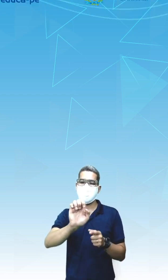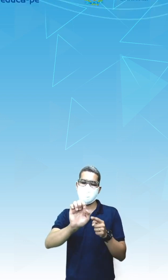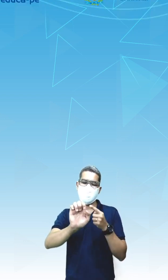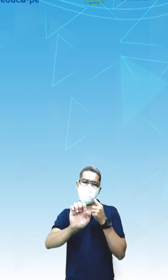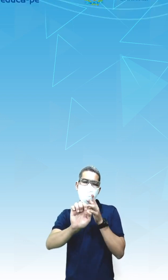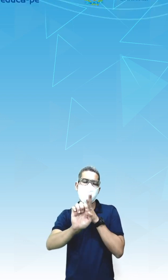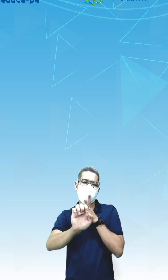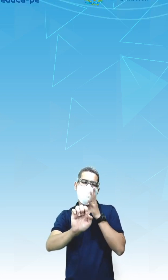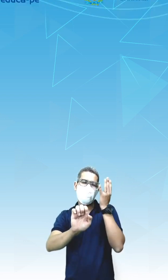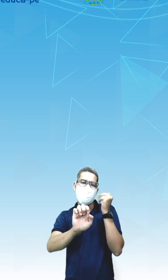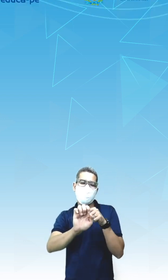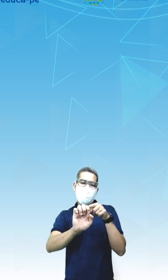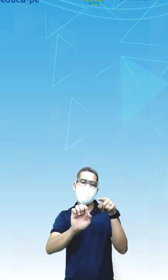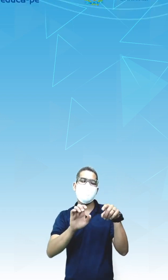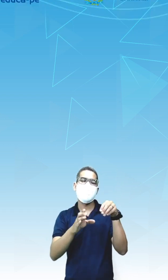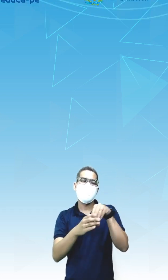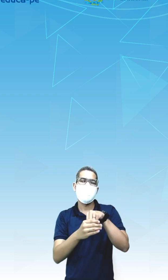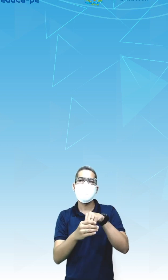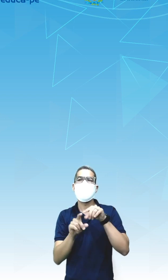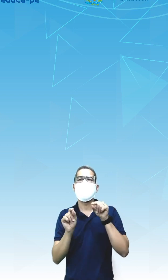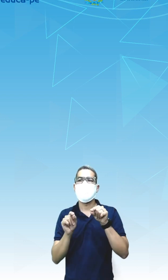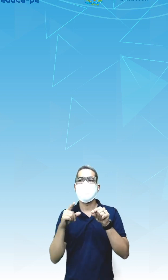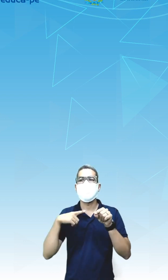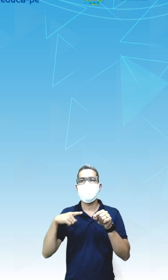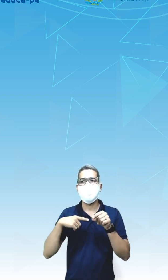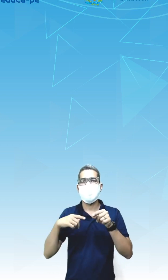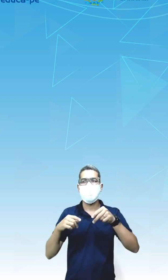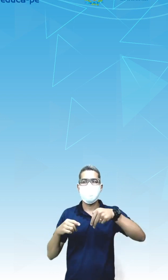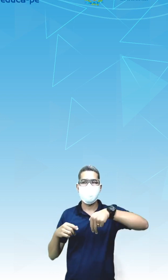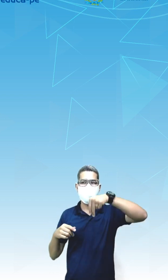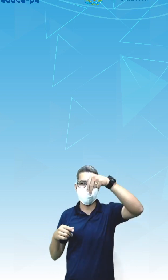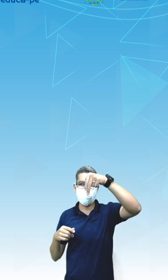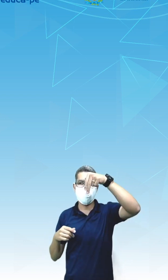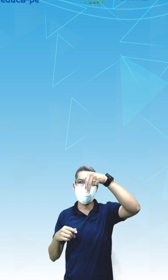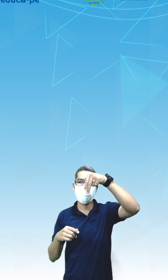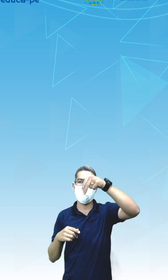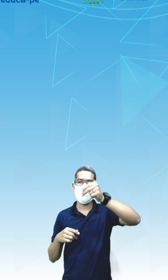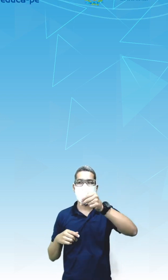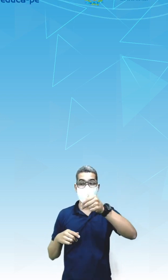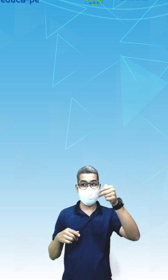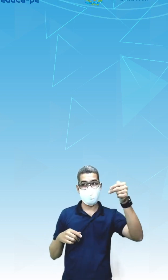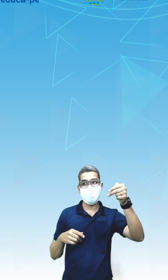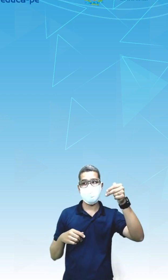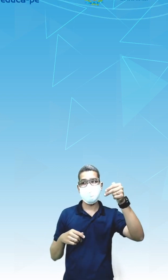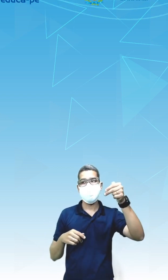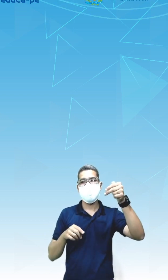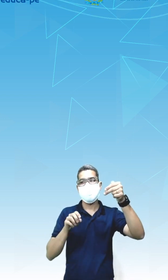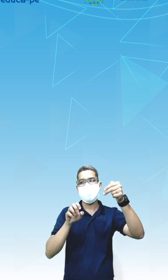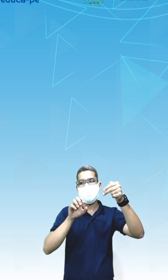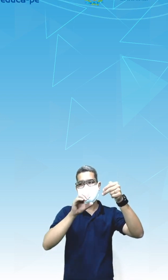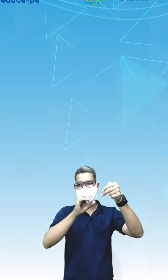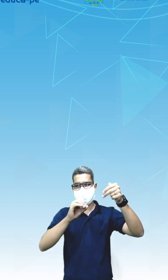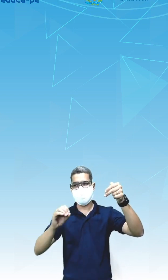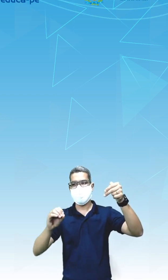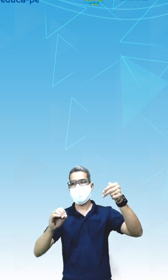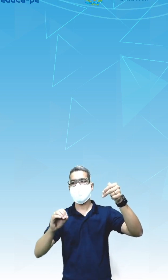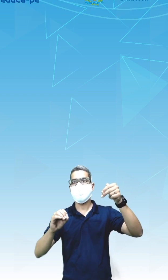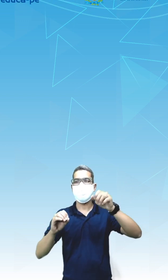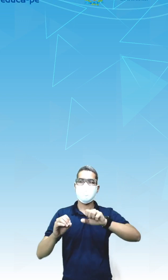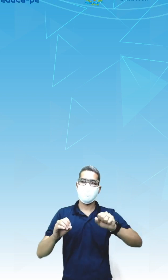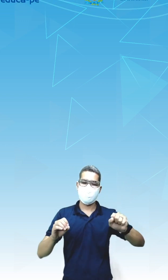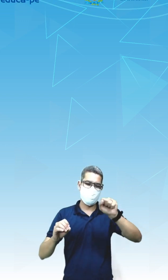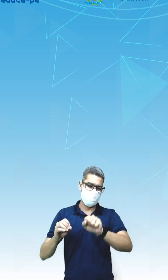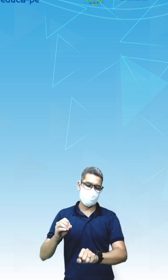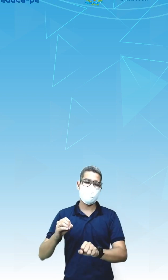IBGE. Nele estão os 5 regiões, Norte, Nordeste, Centro-Oeste, Sul